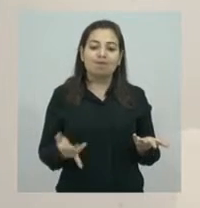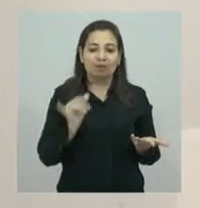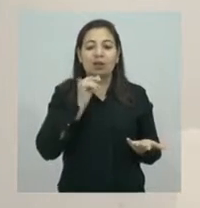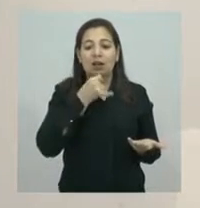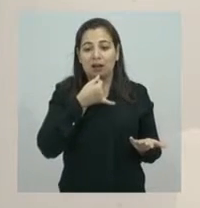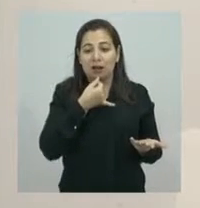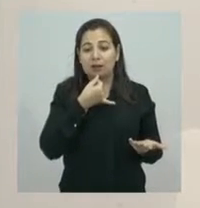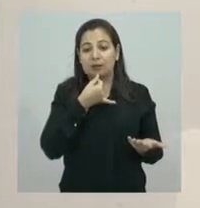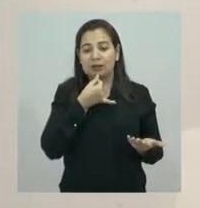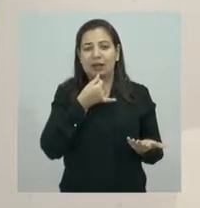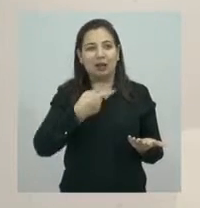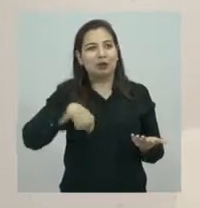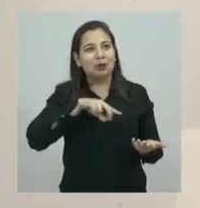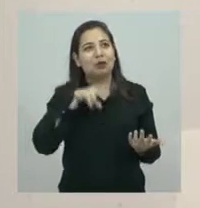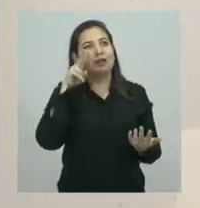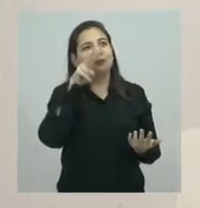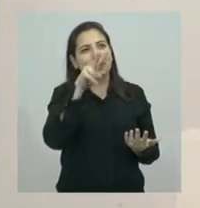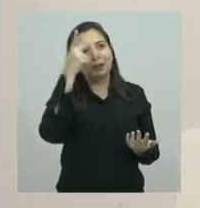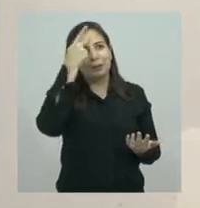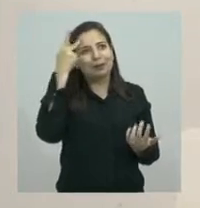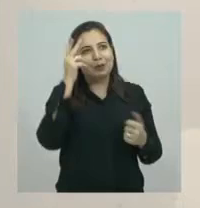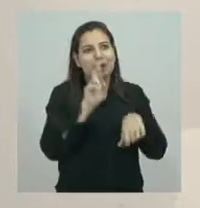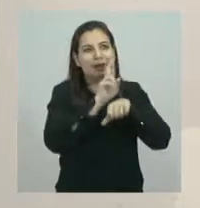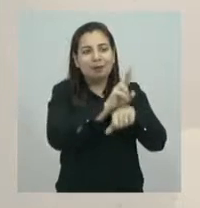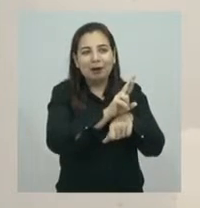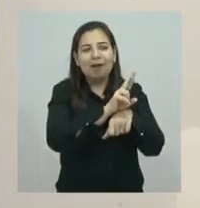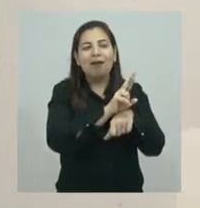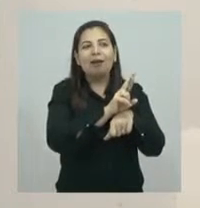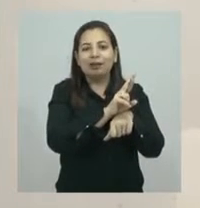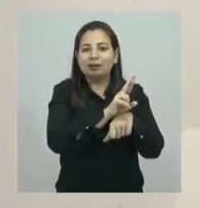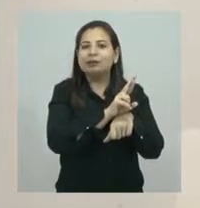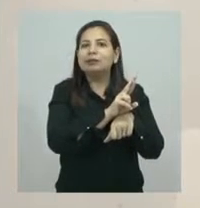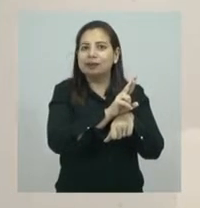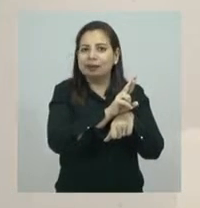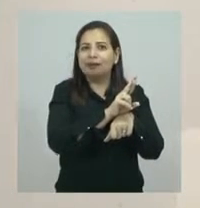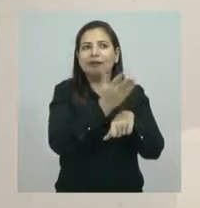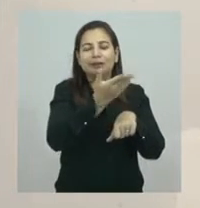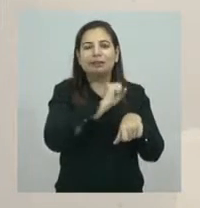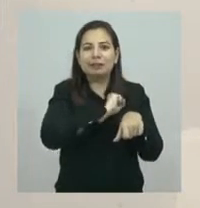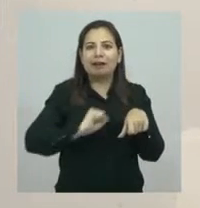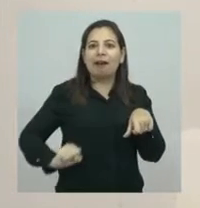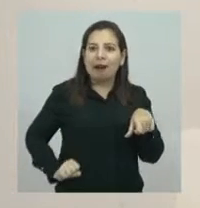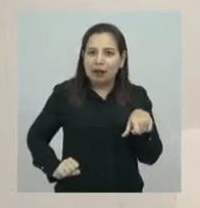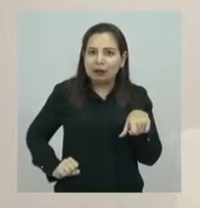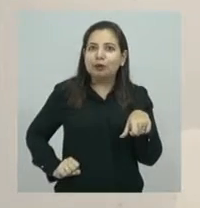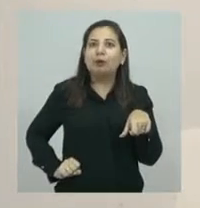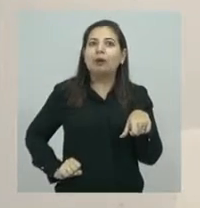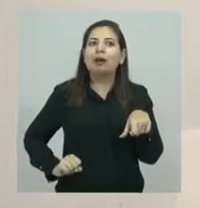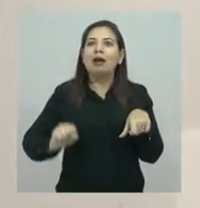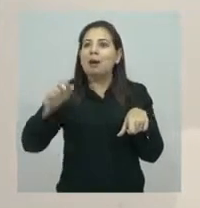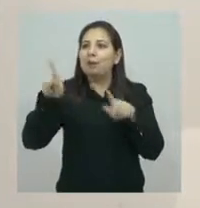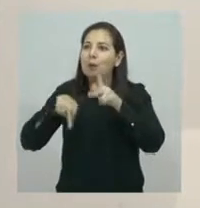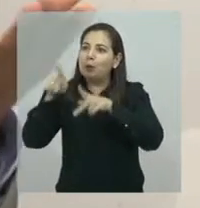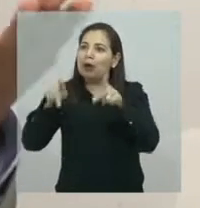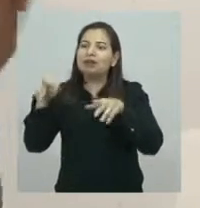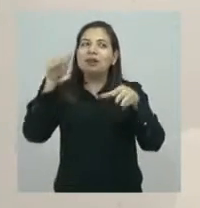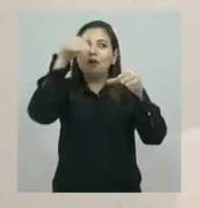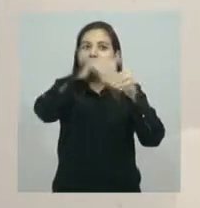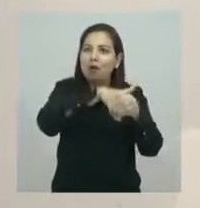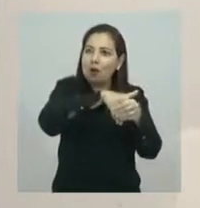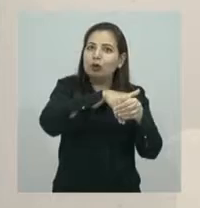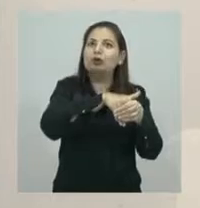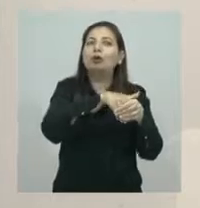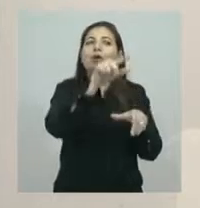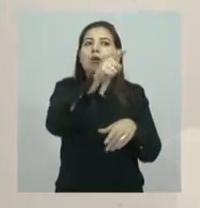gente ouvir, né, posições como essa, principalmente sendo de uma senadora, de uma pessoa que foi eleita pela grande